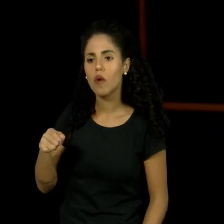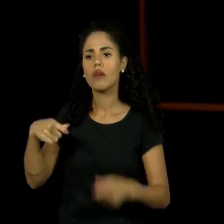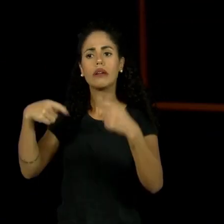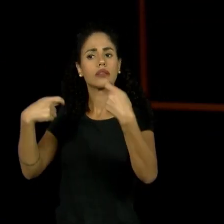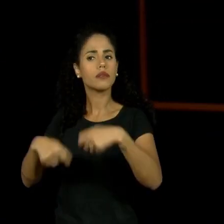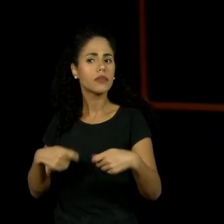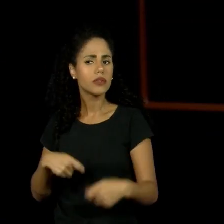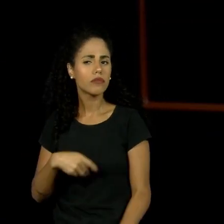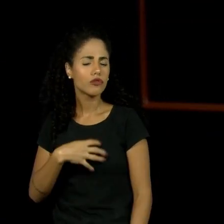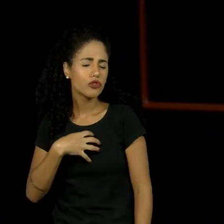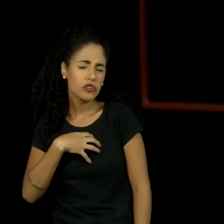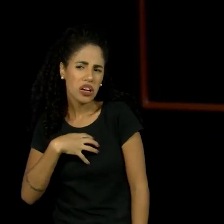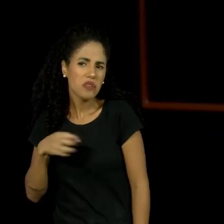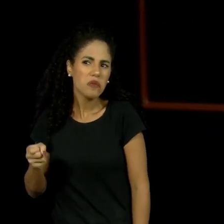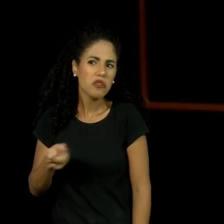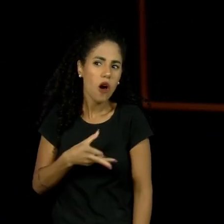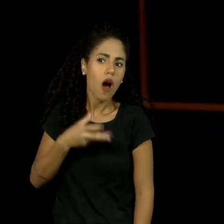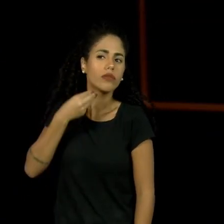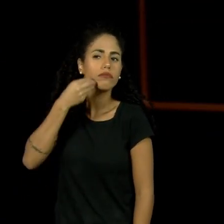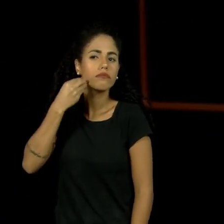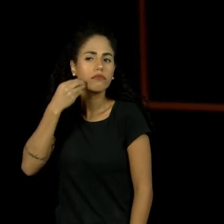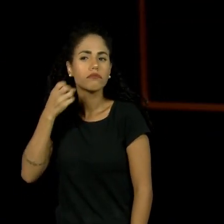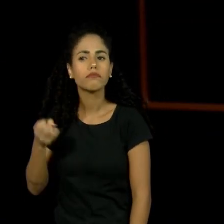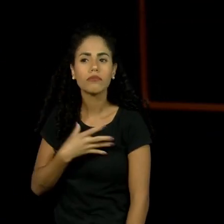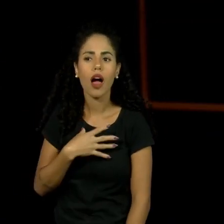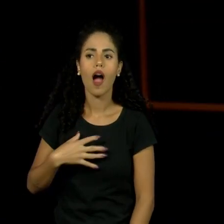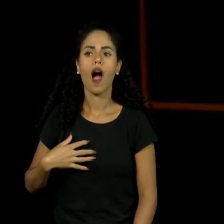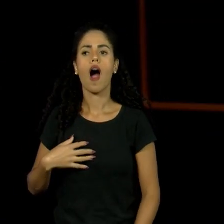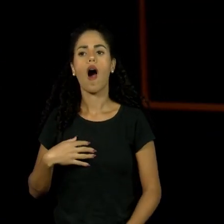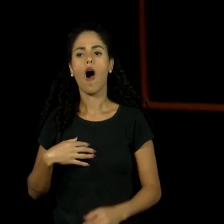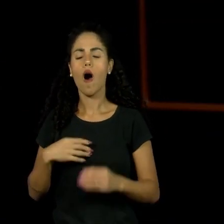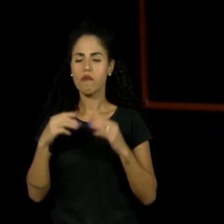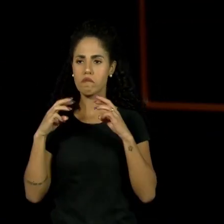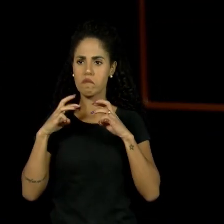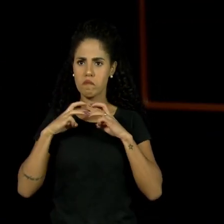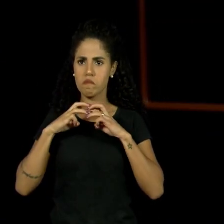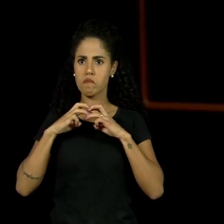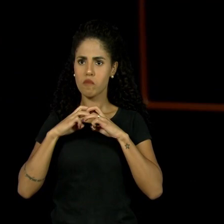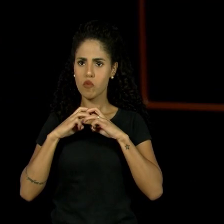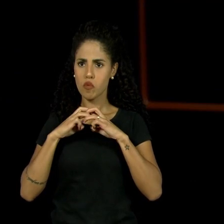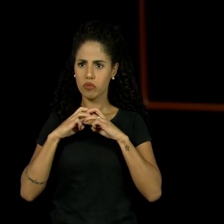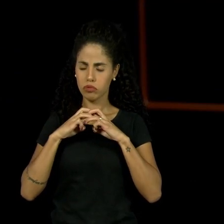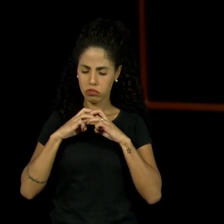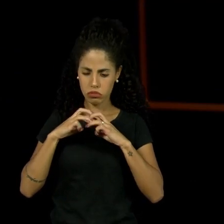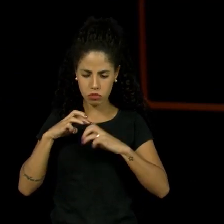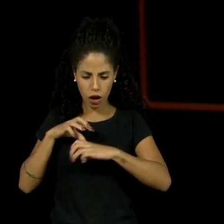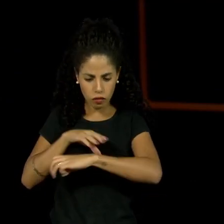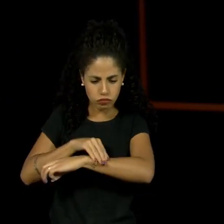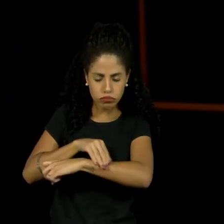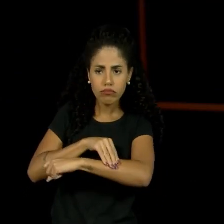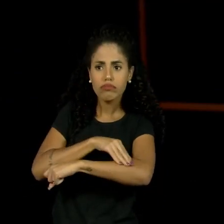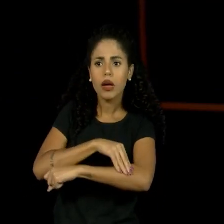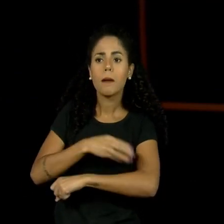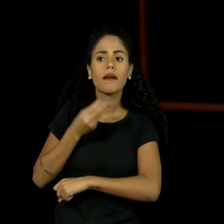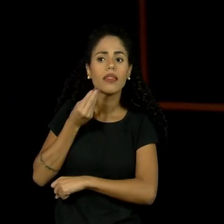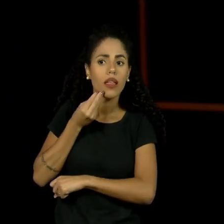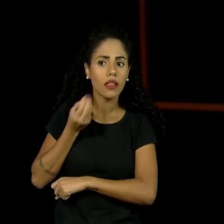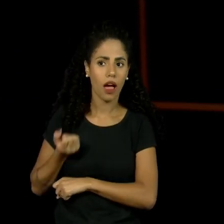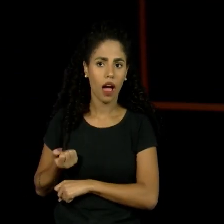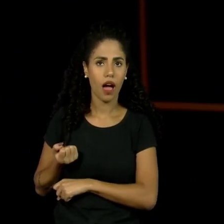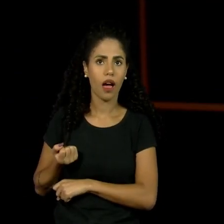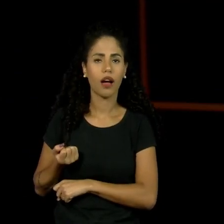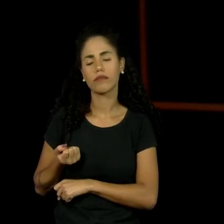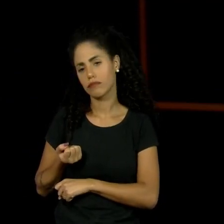os seus, ou desenvolver músculos que não estejam comprometidos. Aí despenca eu para Nova York. E aí tive aula com o